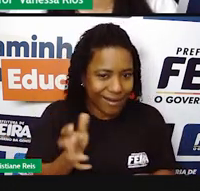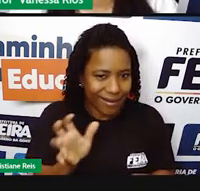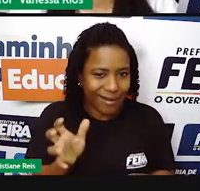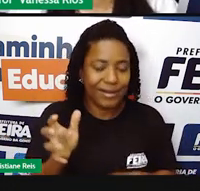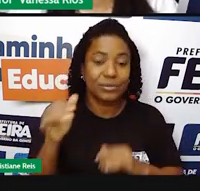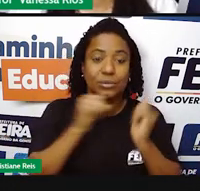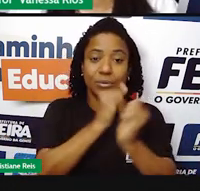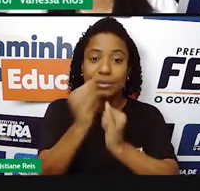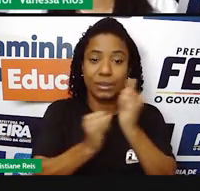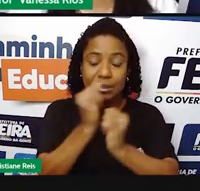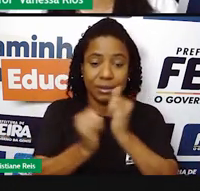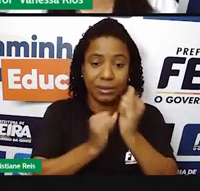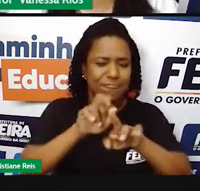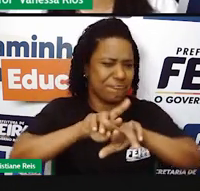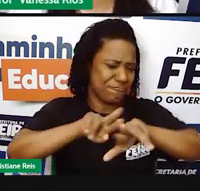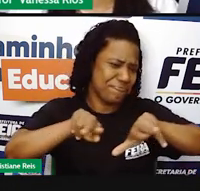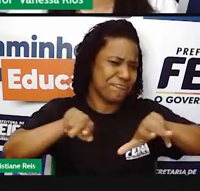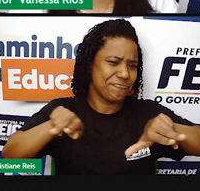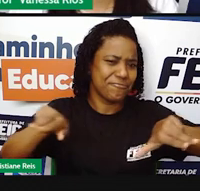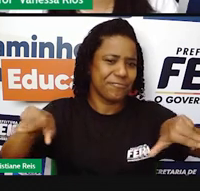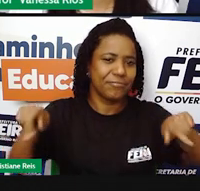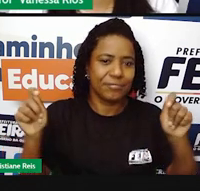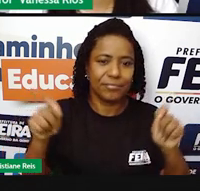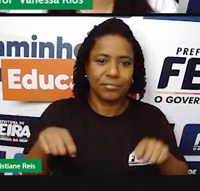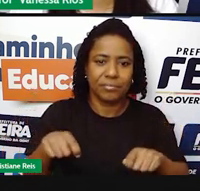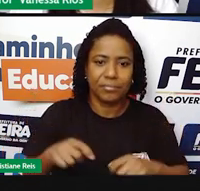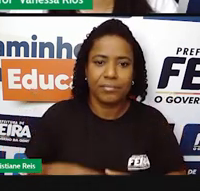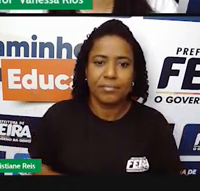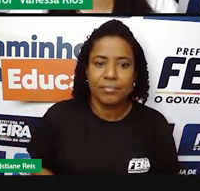internet, etc.